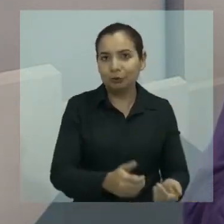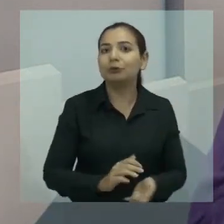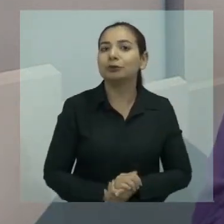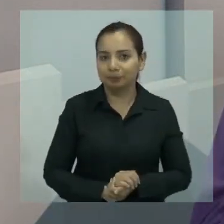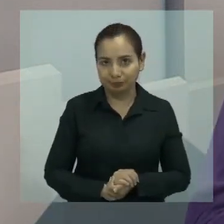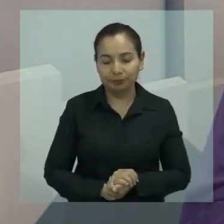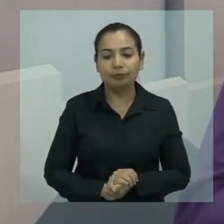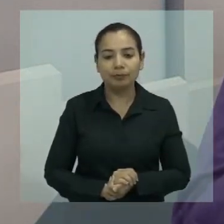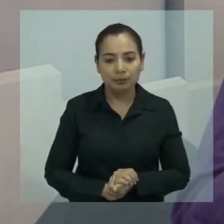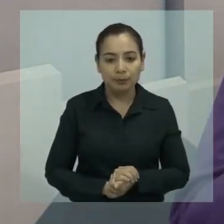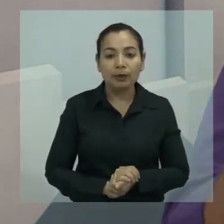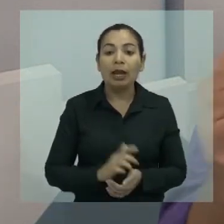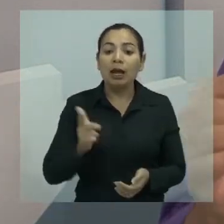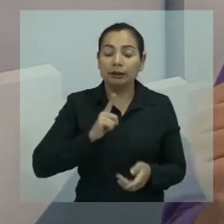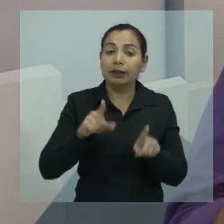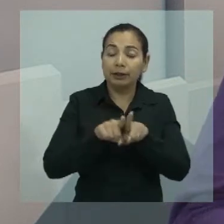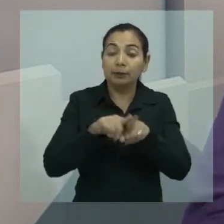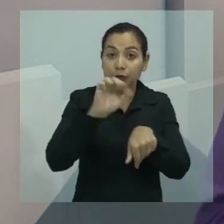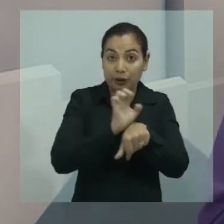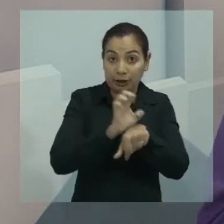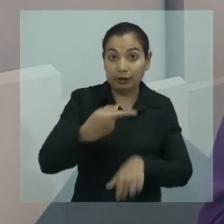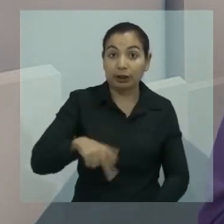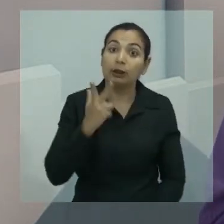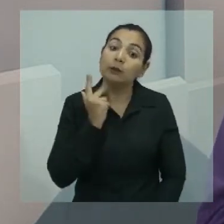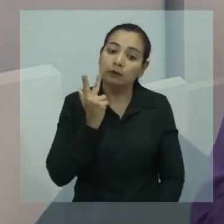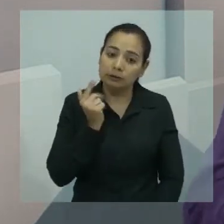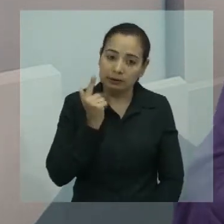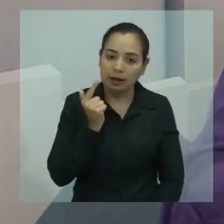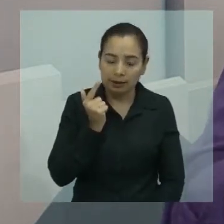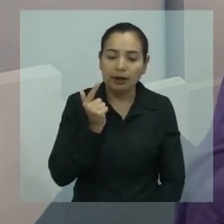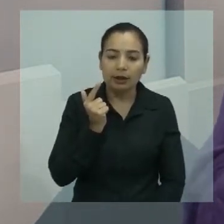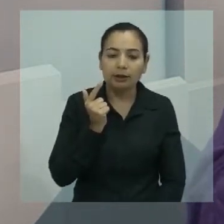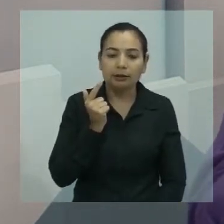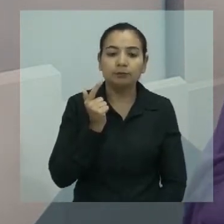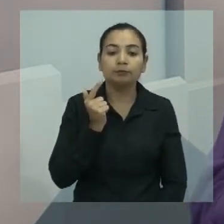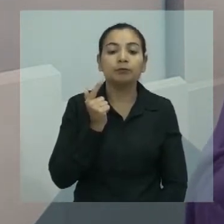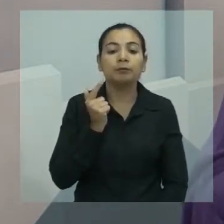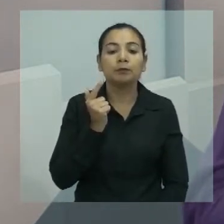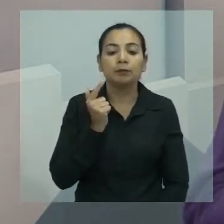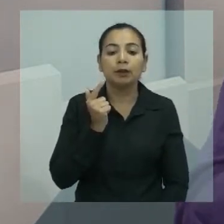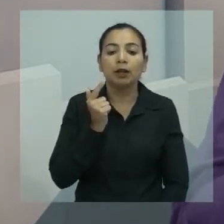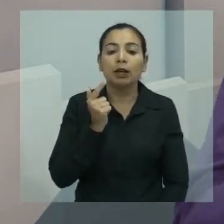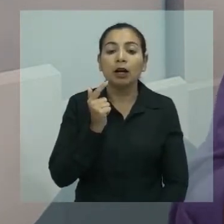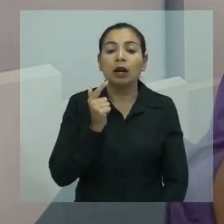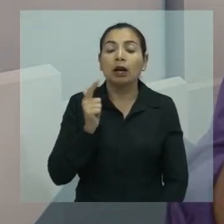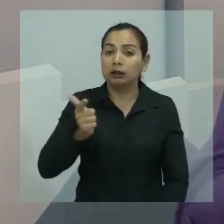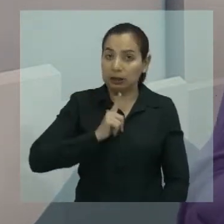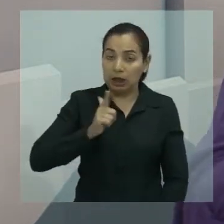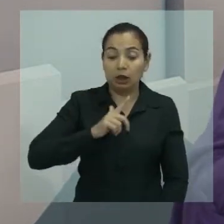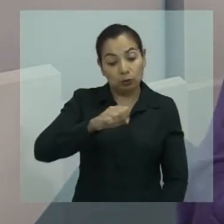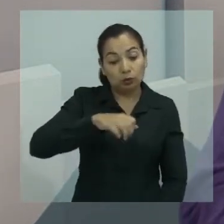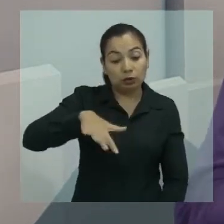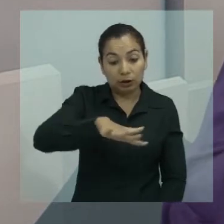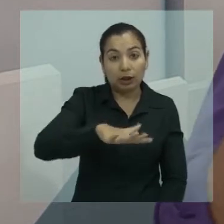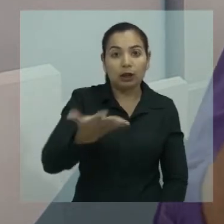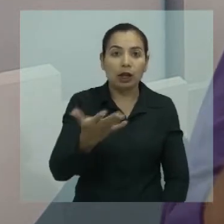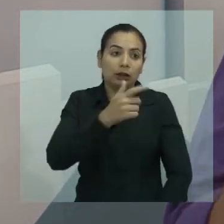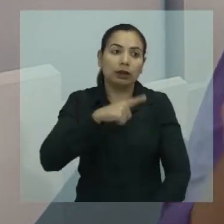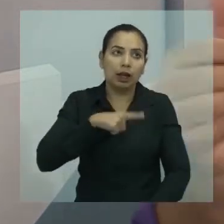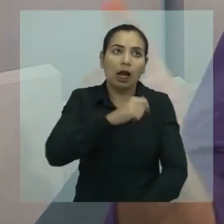pedagógico forte para fazer frente a essas adversidades. Isso gera desigualdade. Só para dar um dado, o Estado do